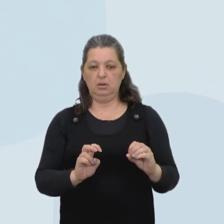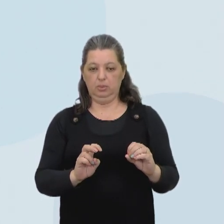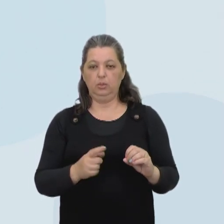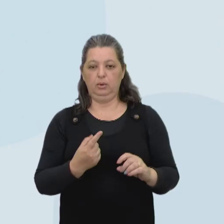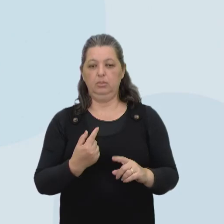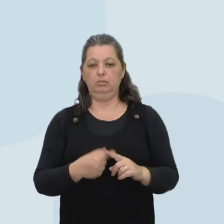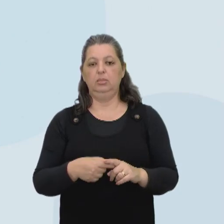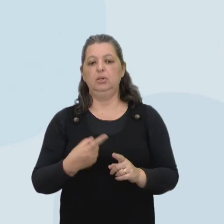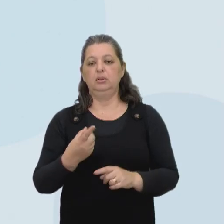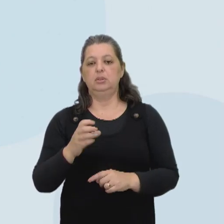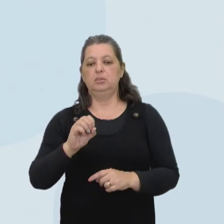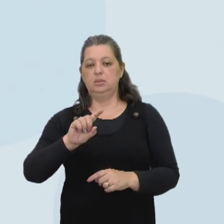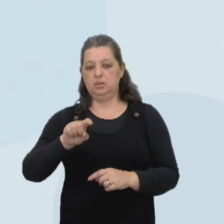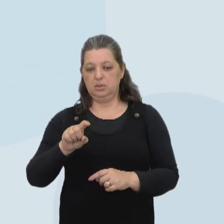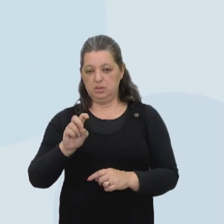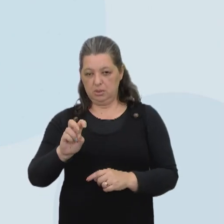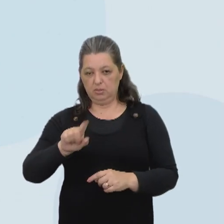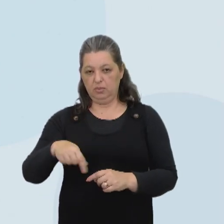deu